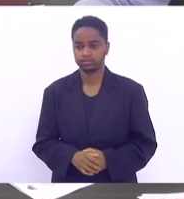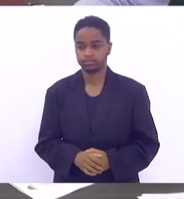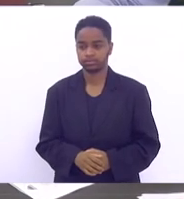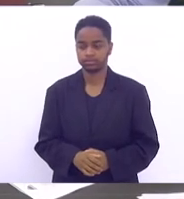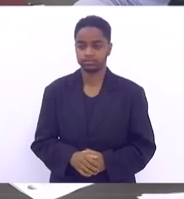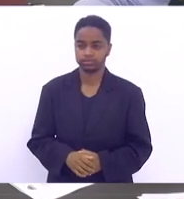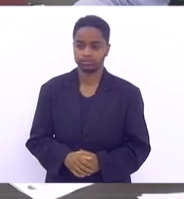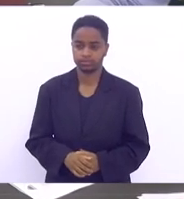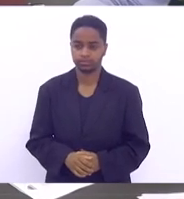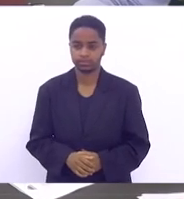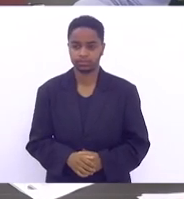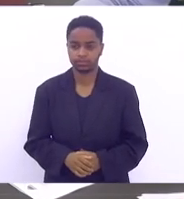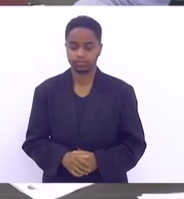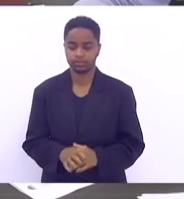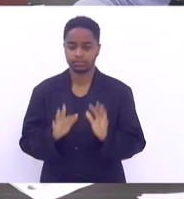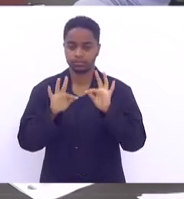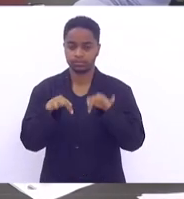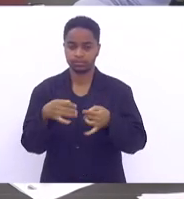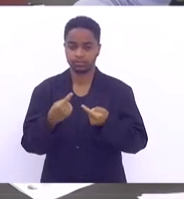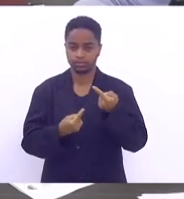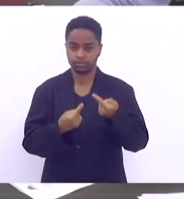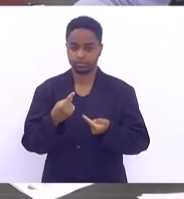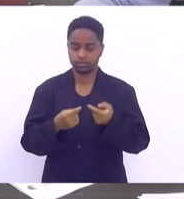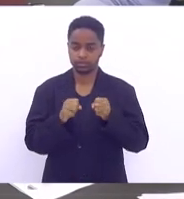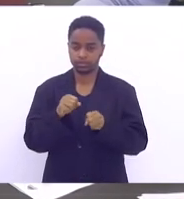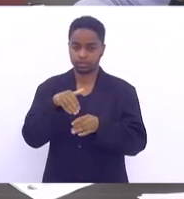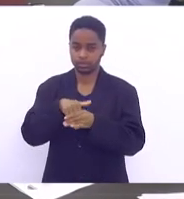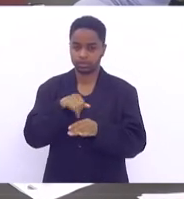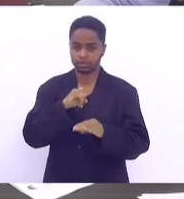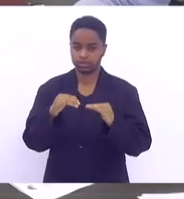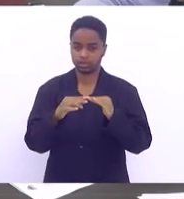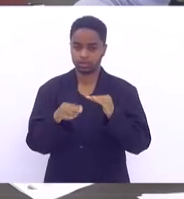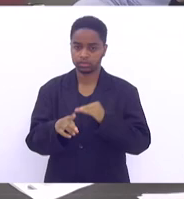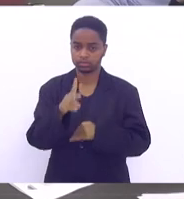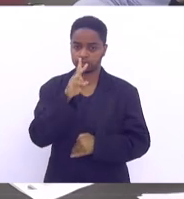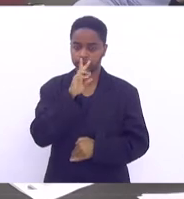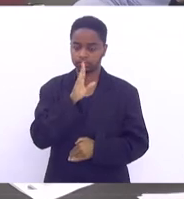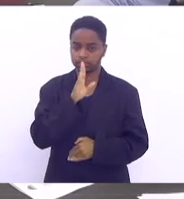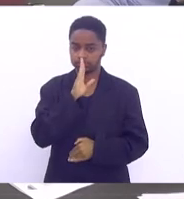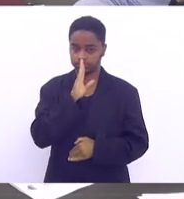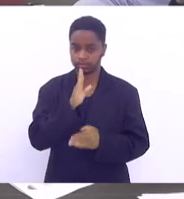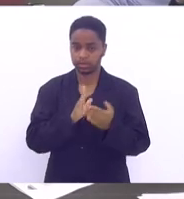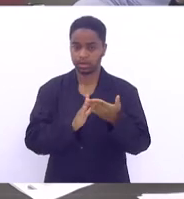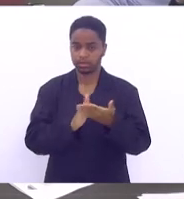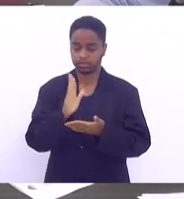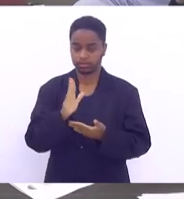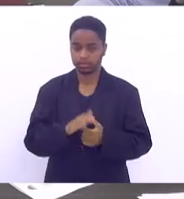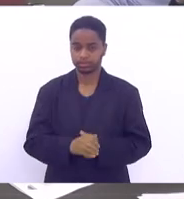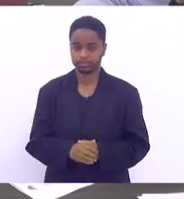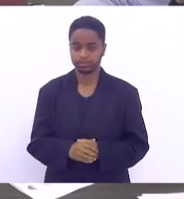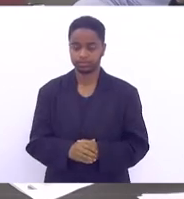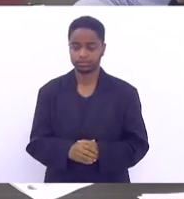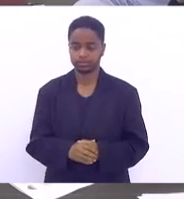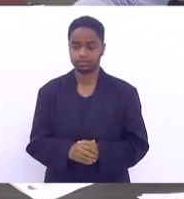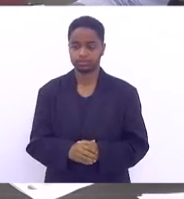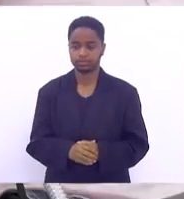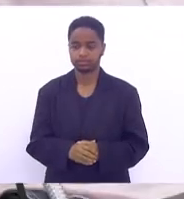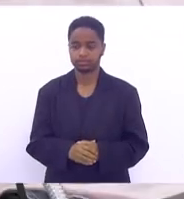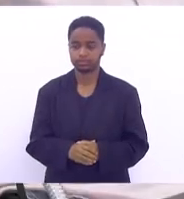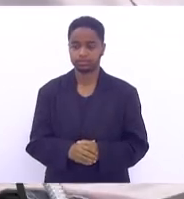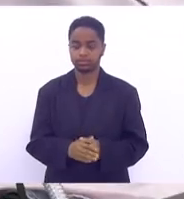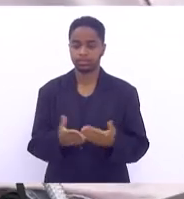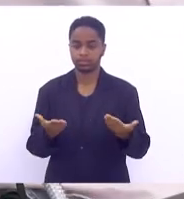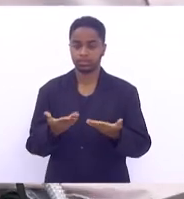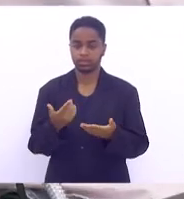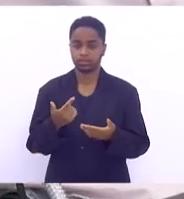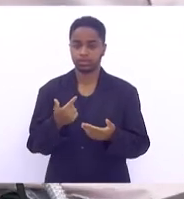Perfeito. Então, encerrada a discussão, em votação, senhores que aprovam, permaneçam como estão, aprovado. Então, chamo os